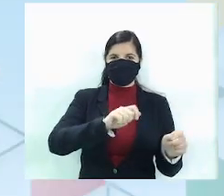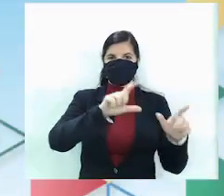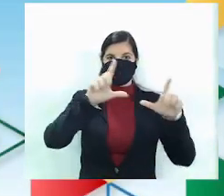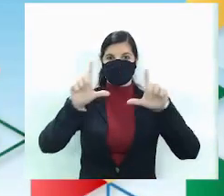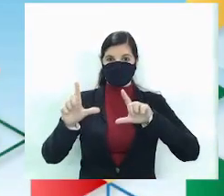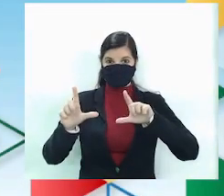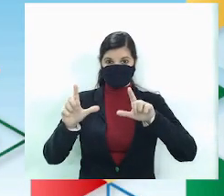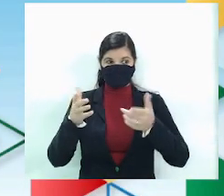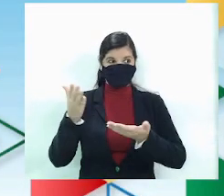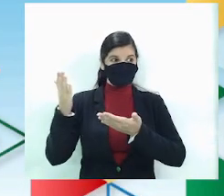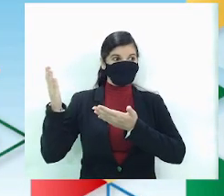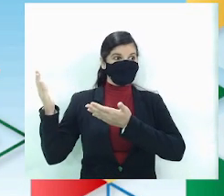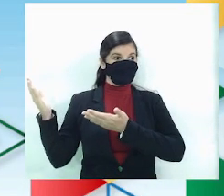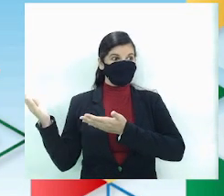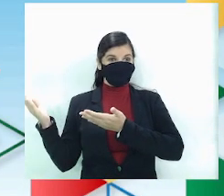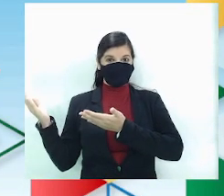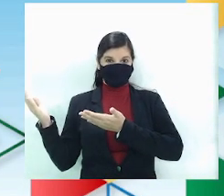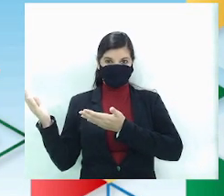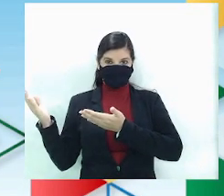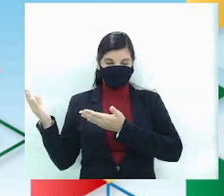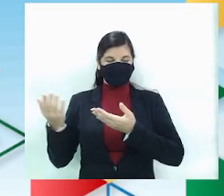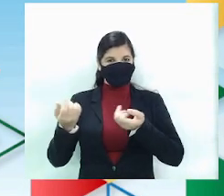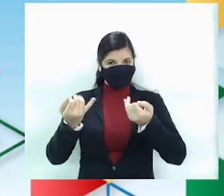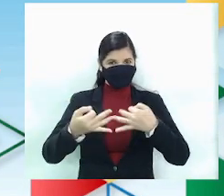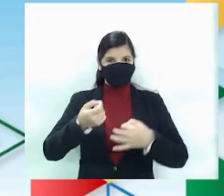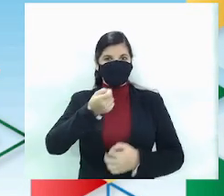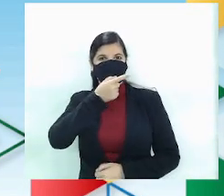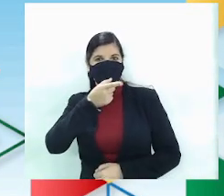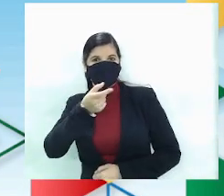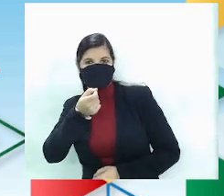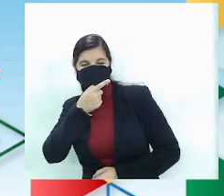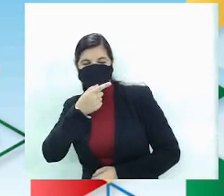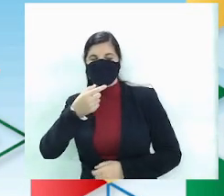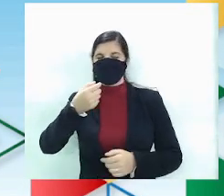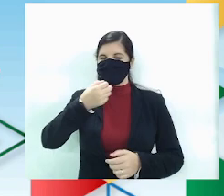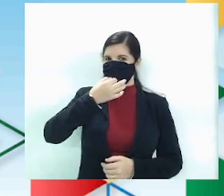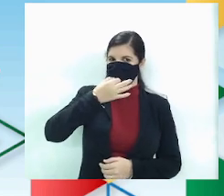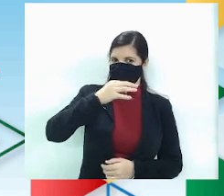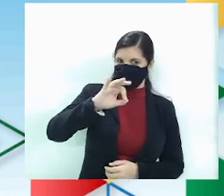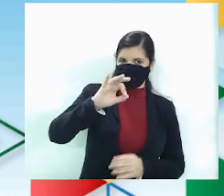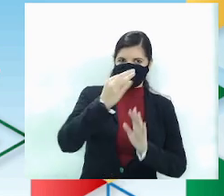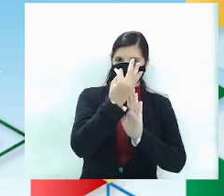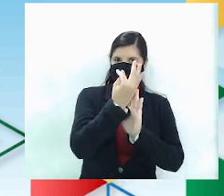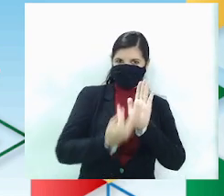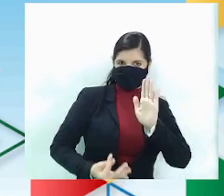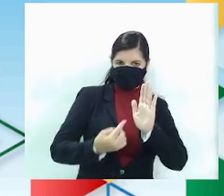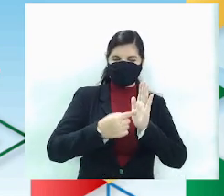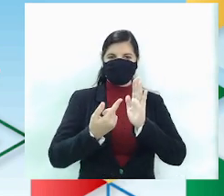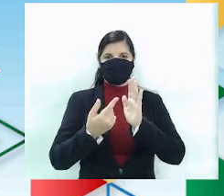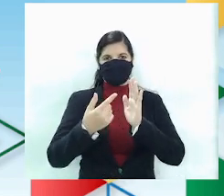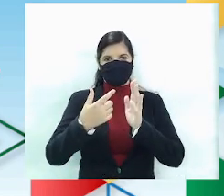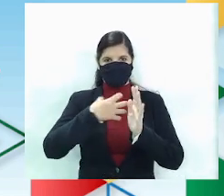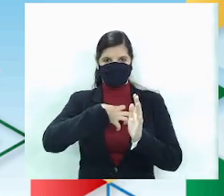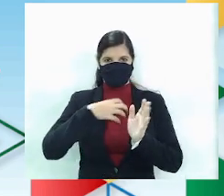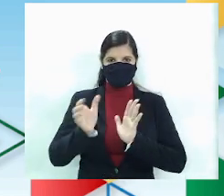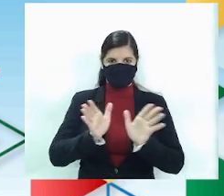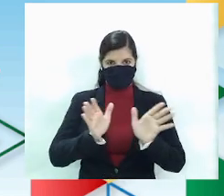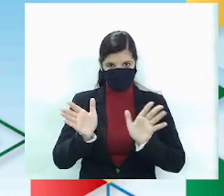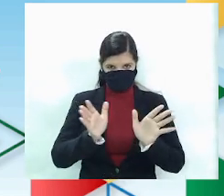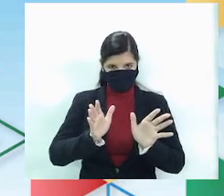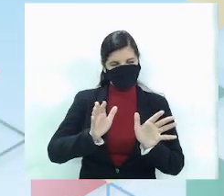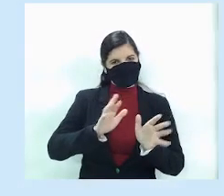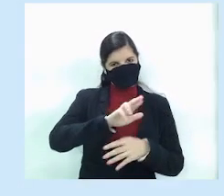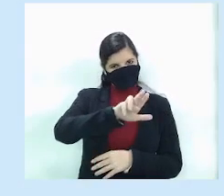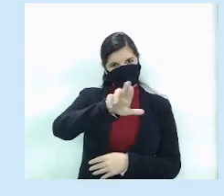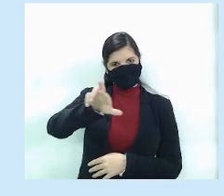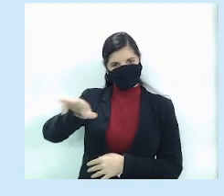tema. Vamos falar sobre humor, ironia e crítica em textos multissemióticos.